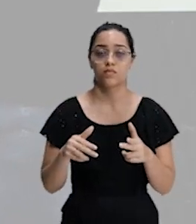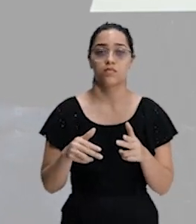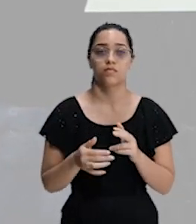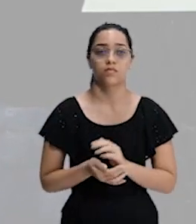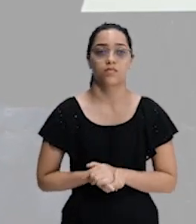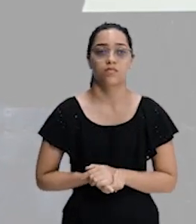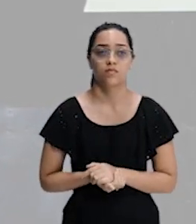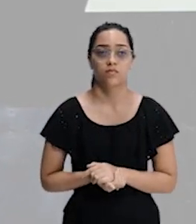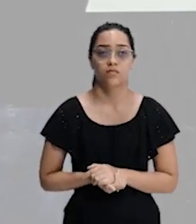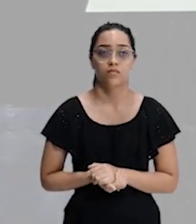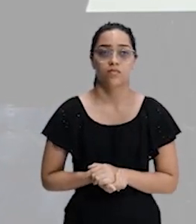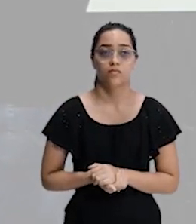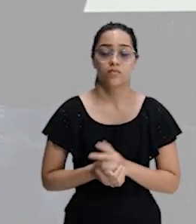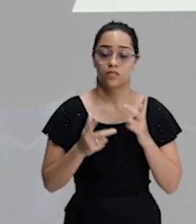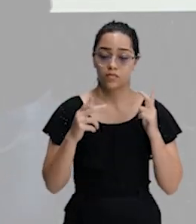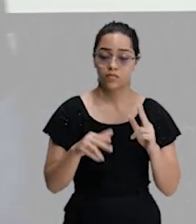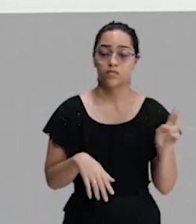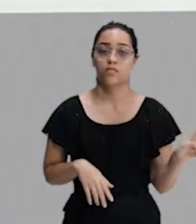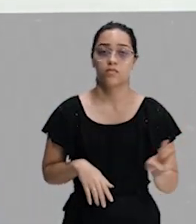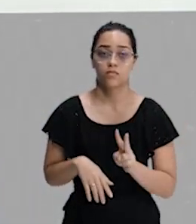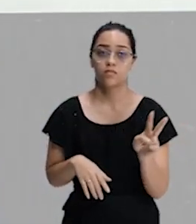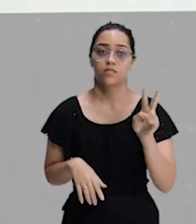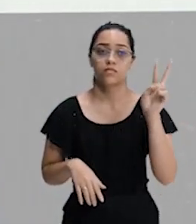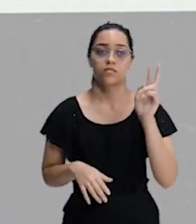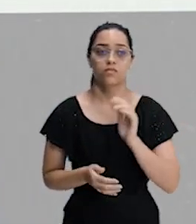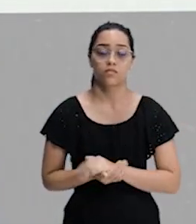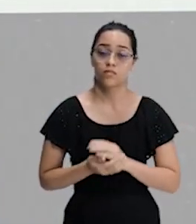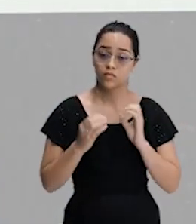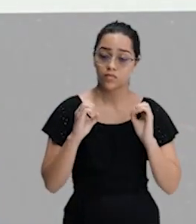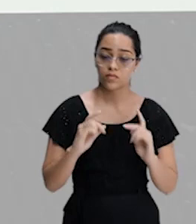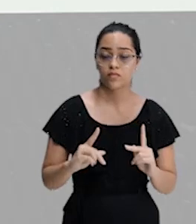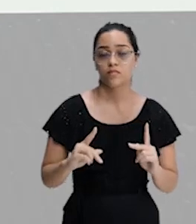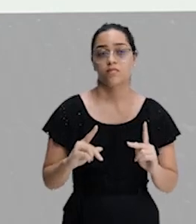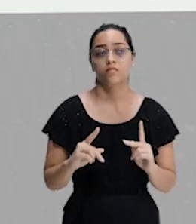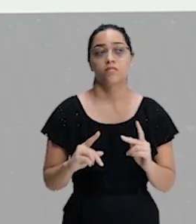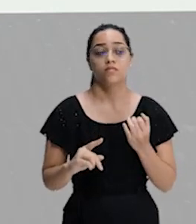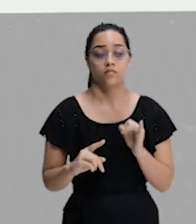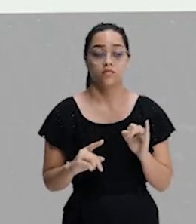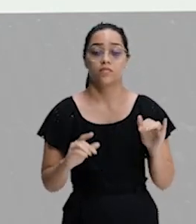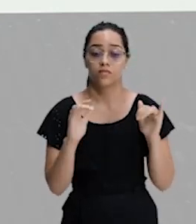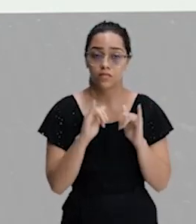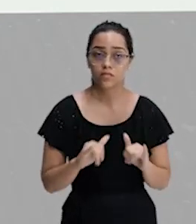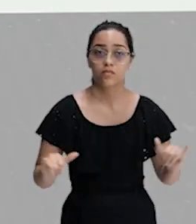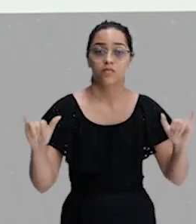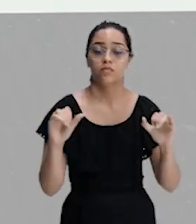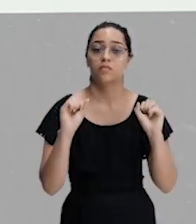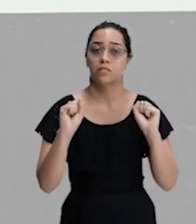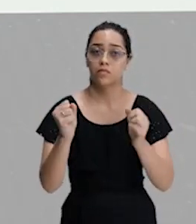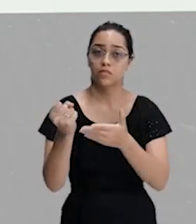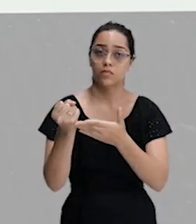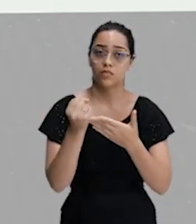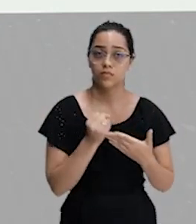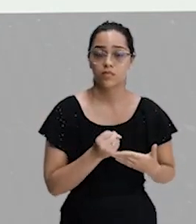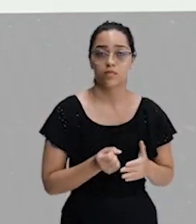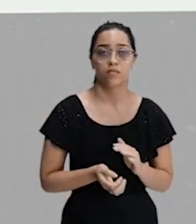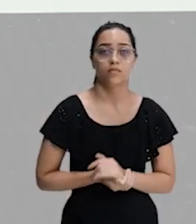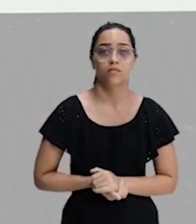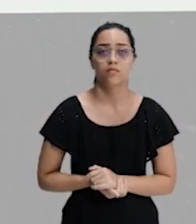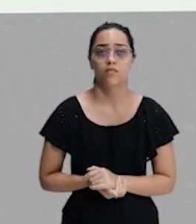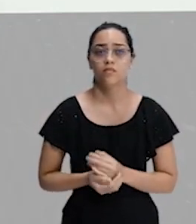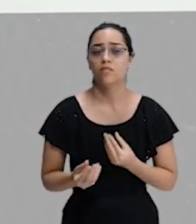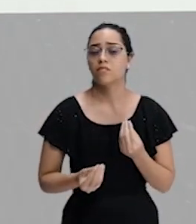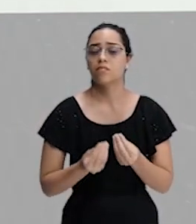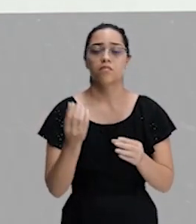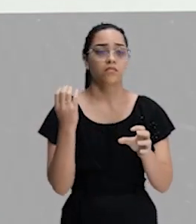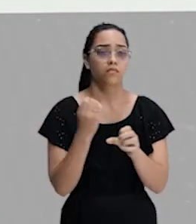iguais. Tem o mesmo valor. Beleza, vamos ver se essa informação pode me ajudar. Tá? Como é que